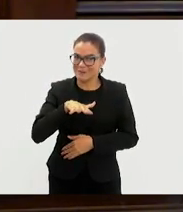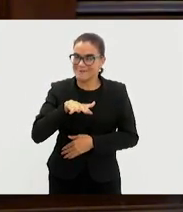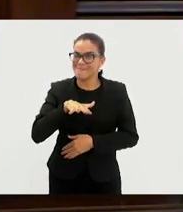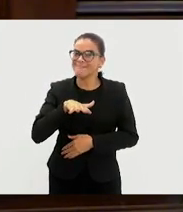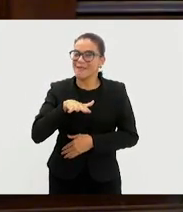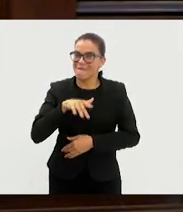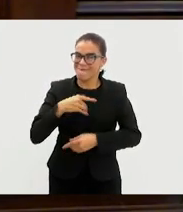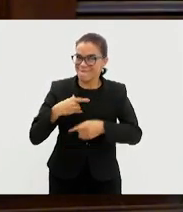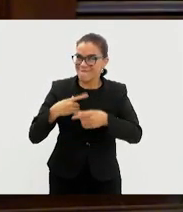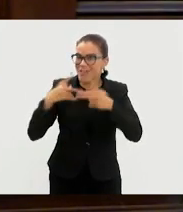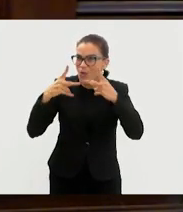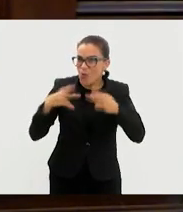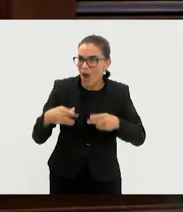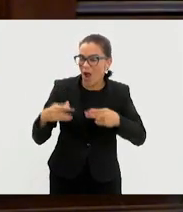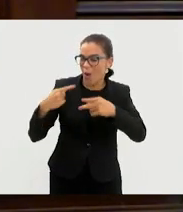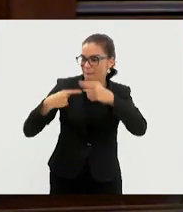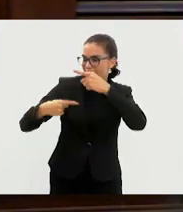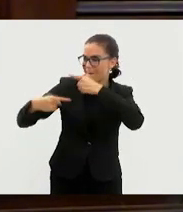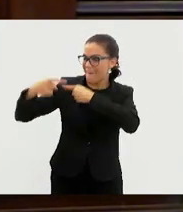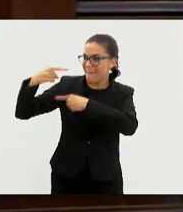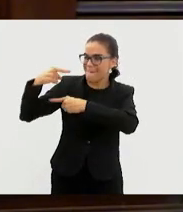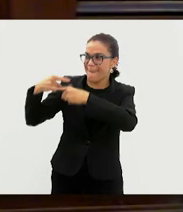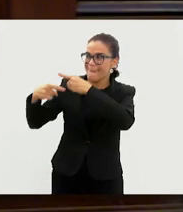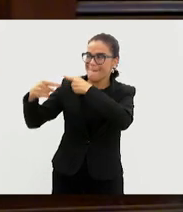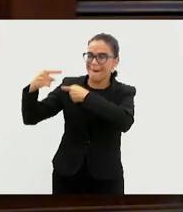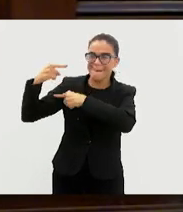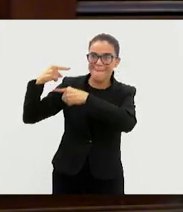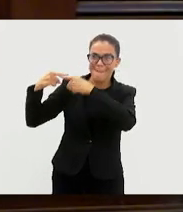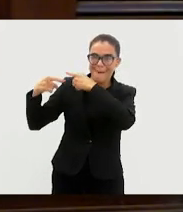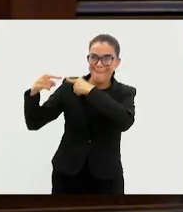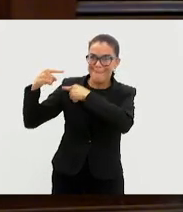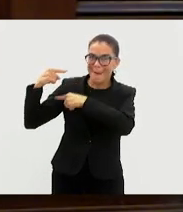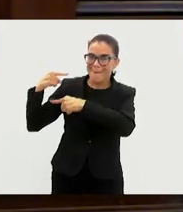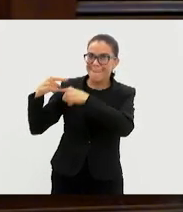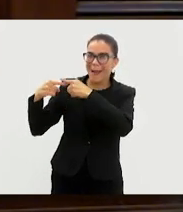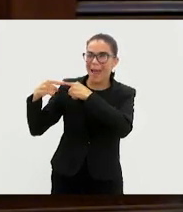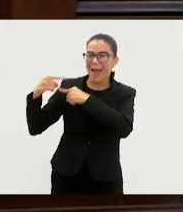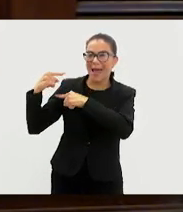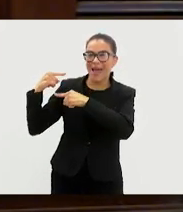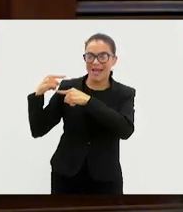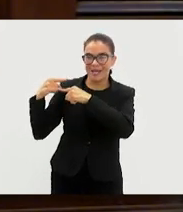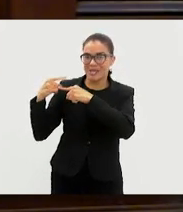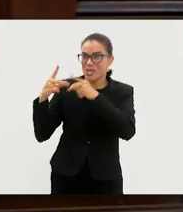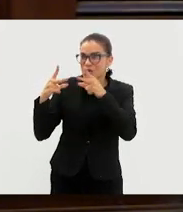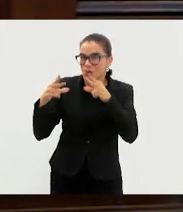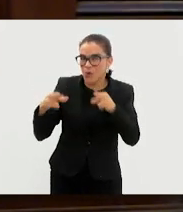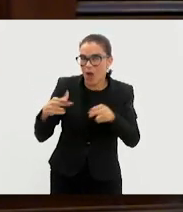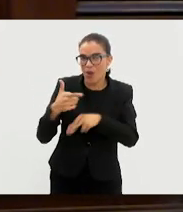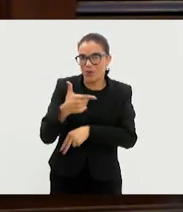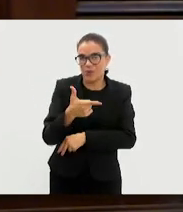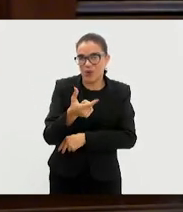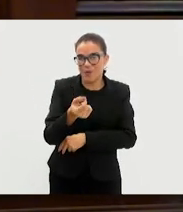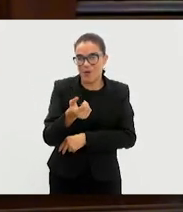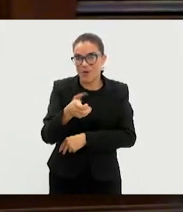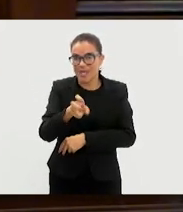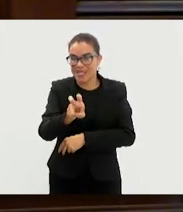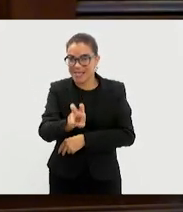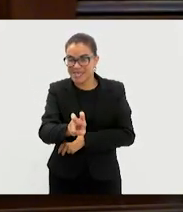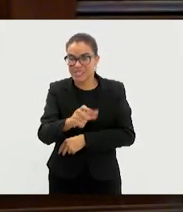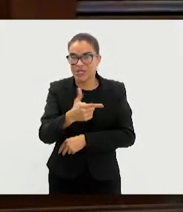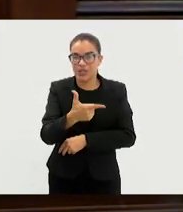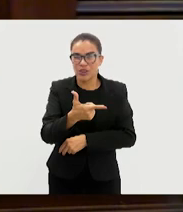períodos tão ruins que vivemos em 2015 e